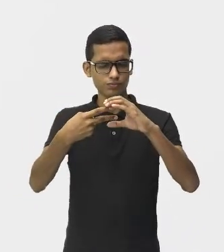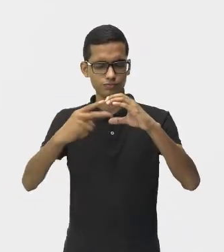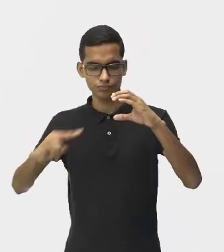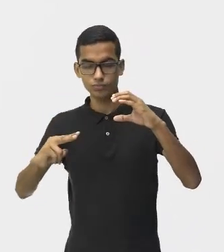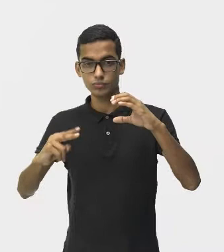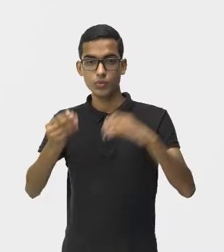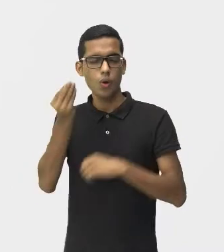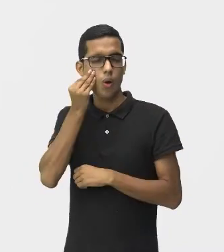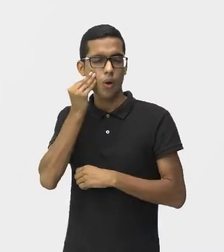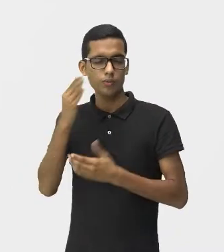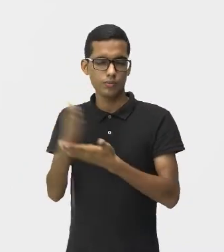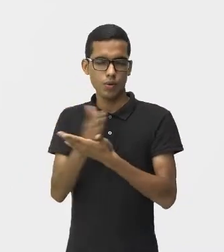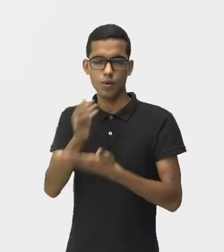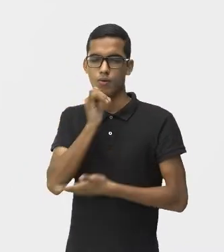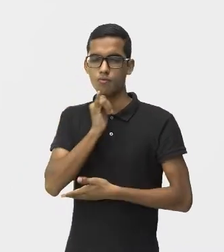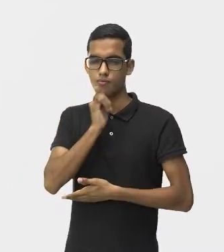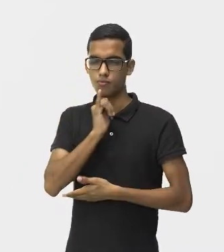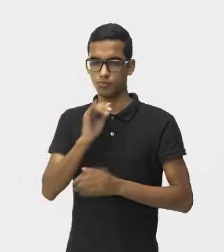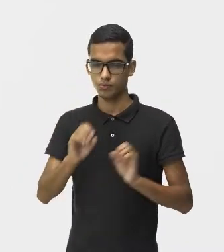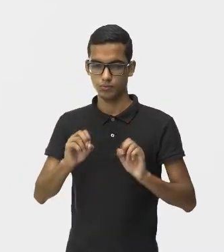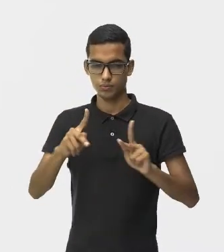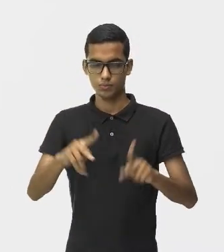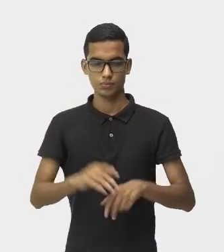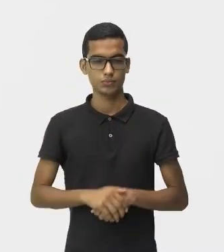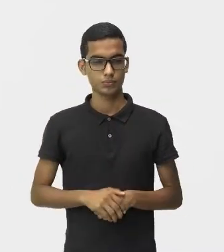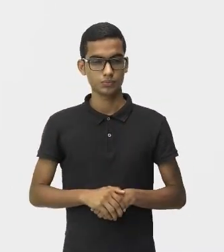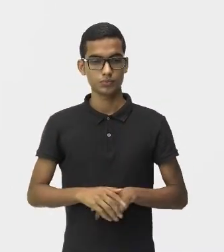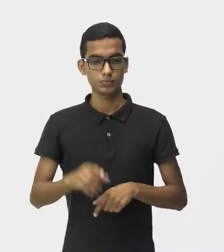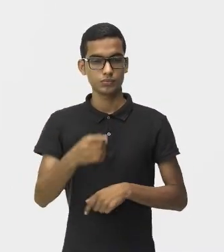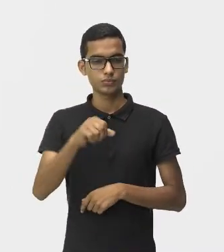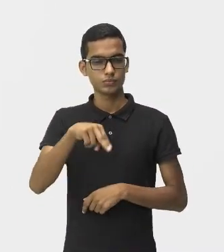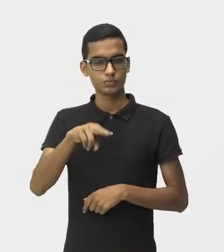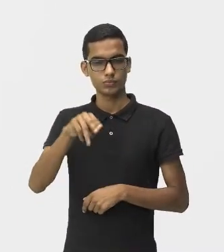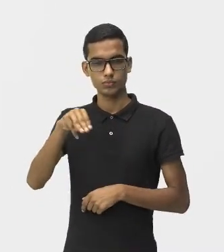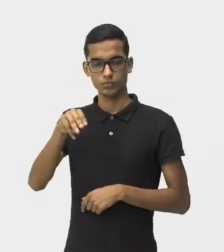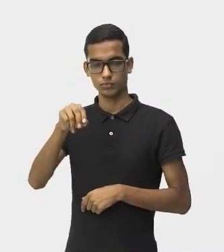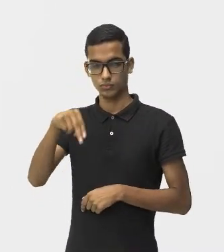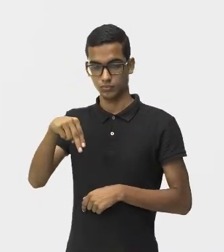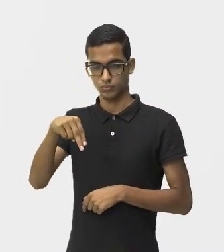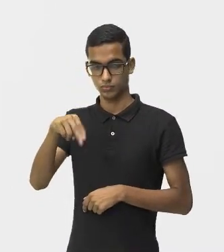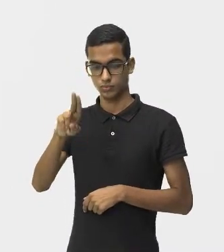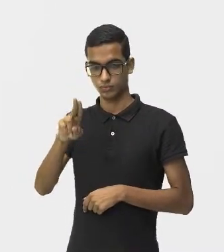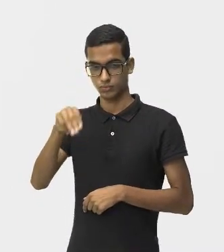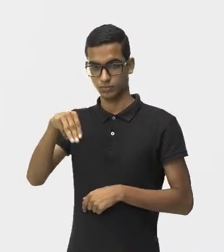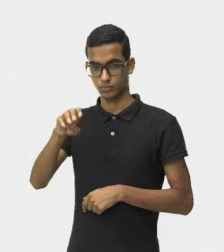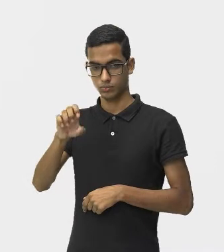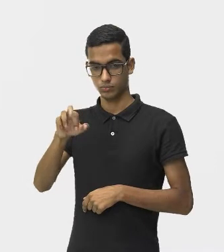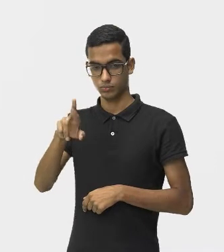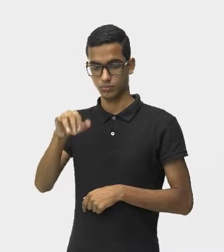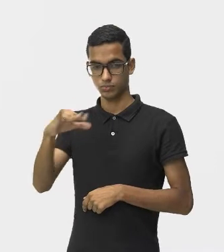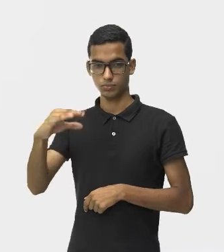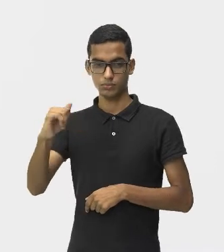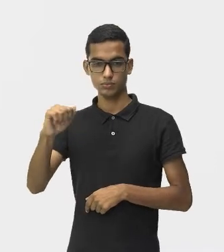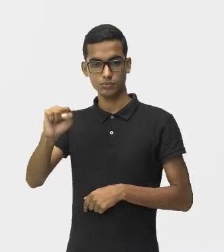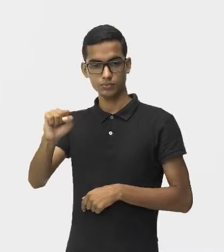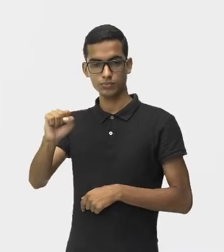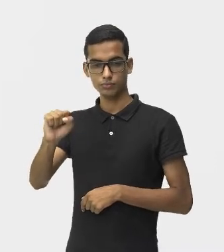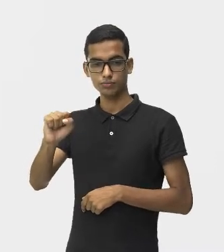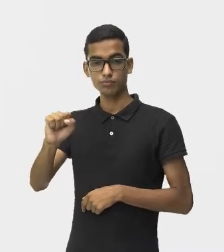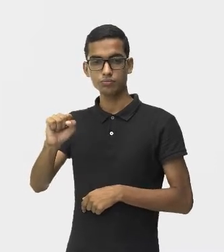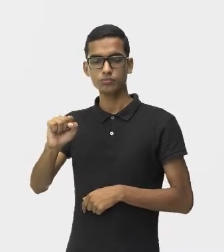vai observar alguns exemplos das estruturais. E as numéricas, a alteração está no